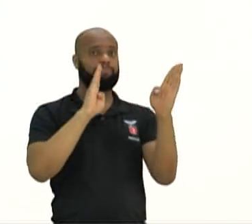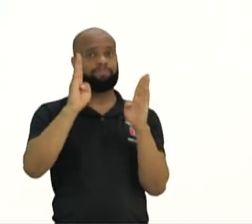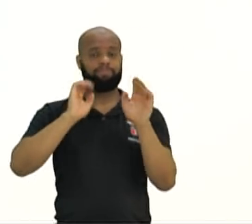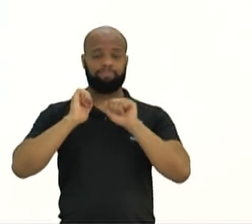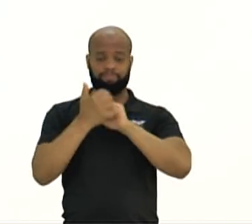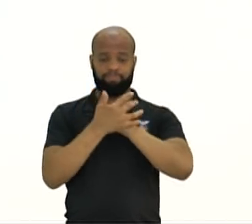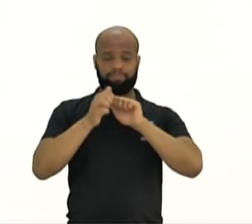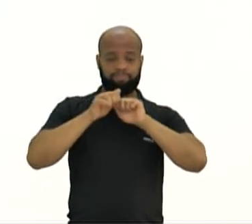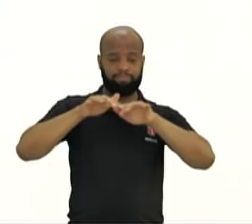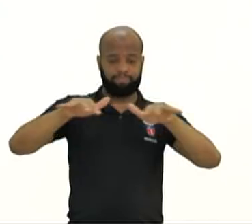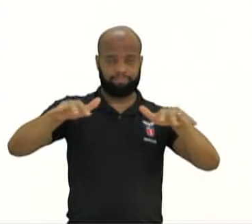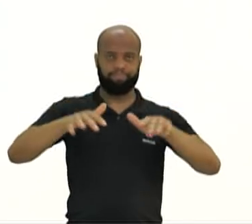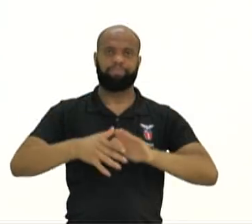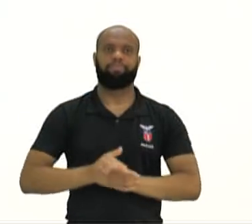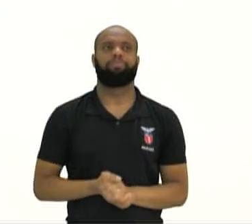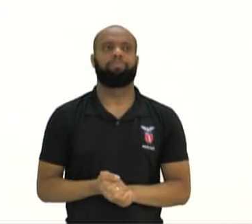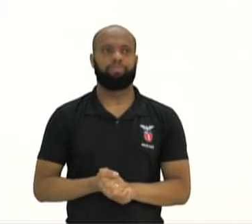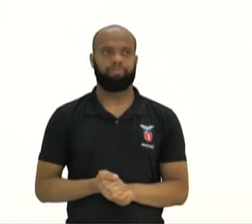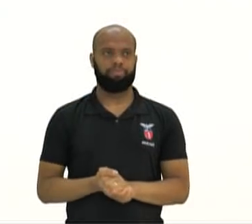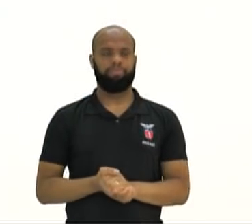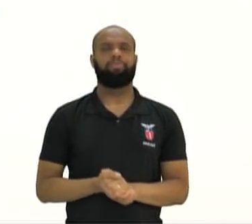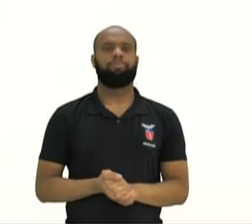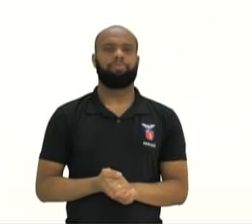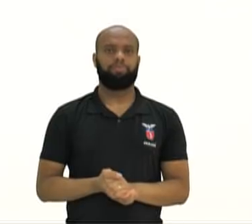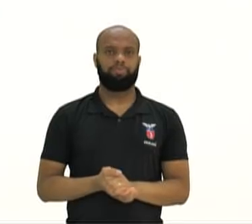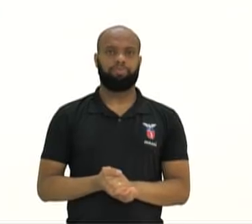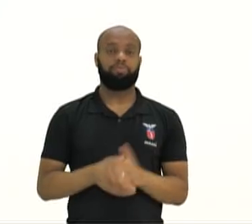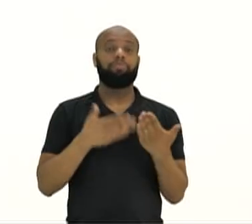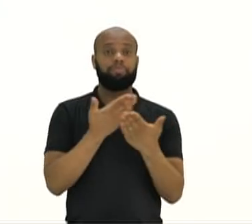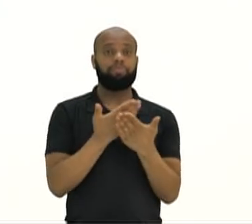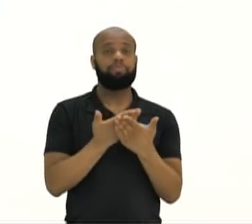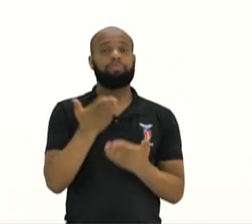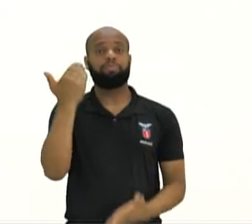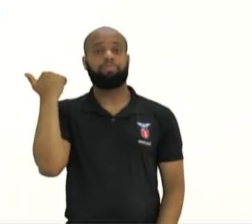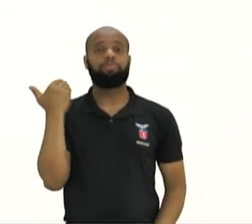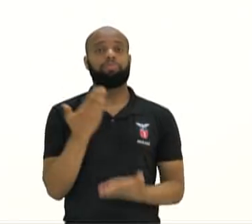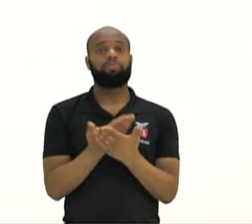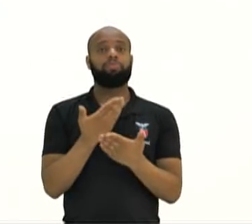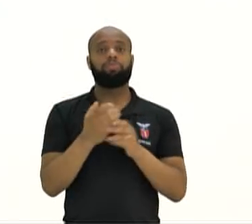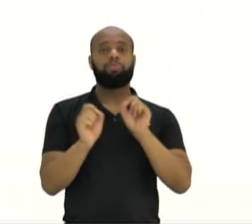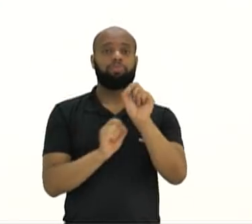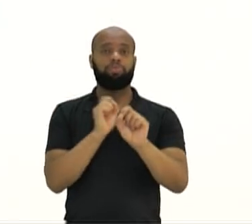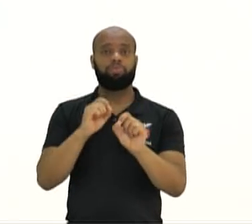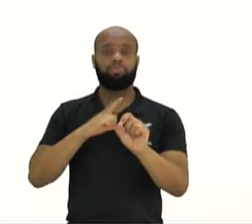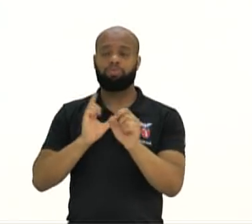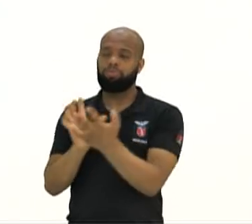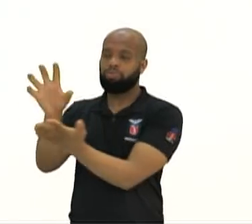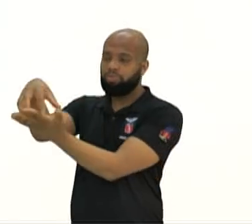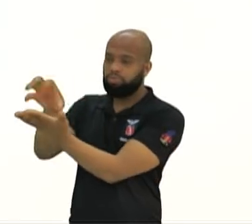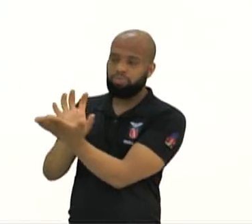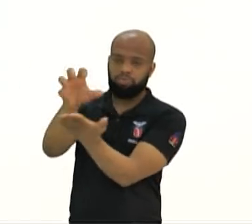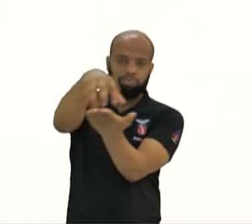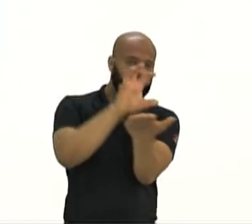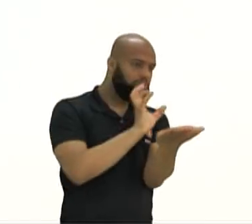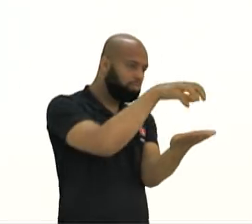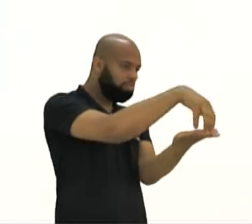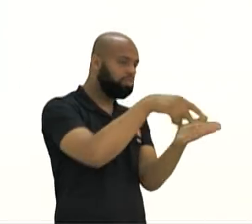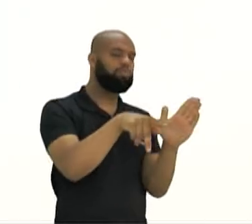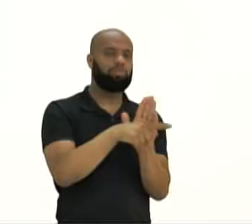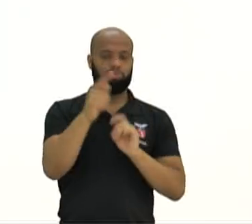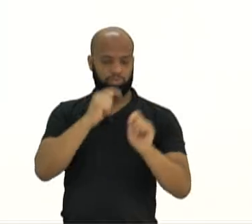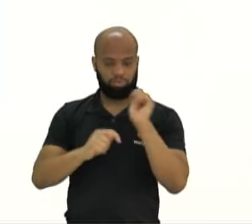pandemia do coronavírus. Na aula anterior, nós vimos os setores da economia da Oceania, né? Relembramos